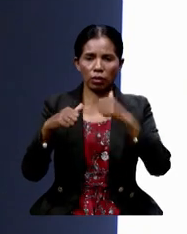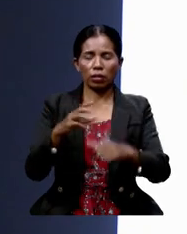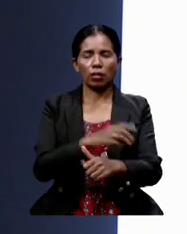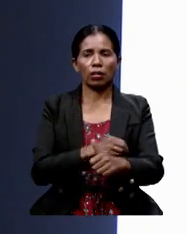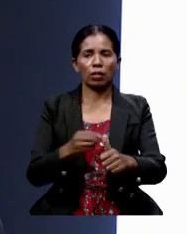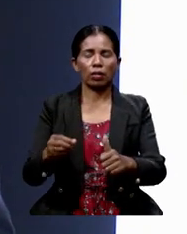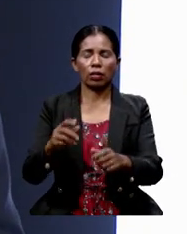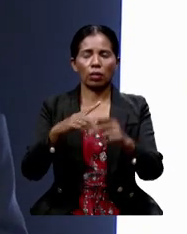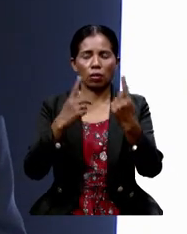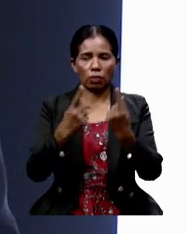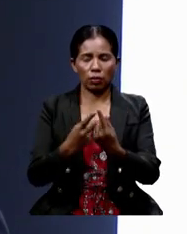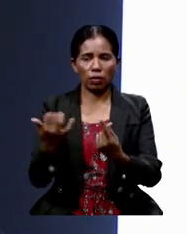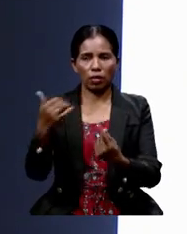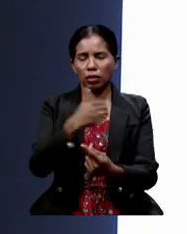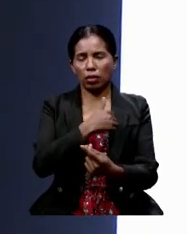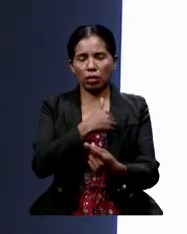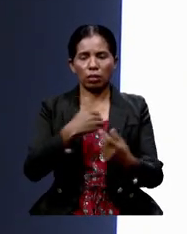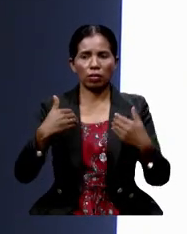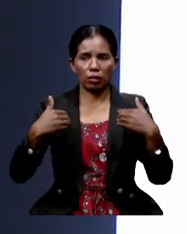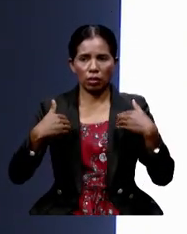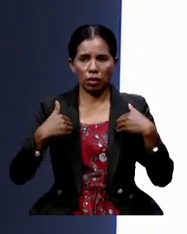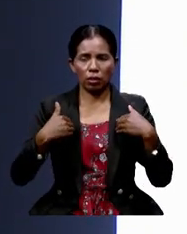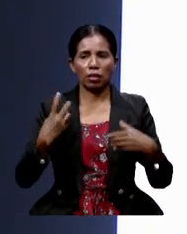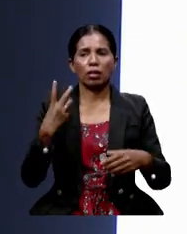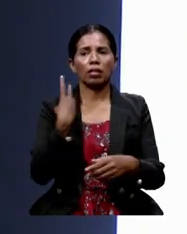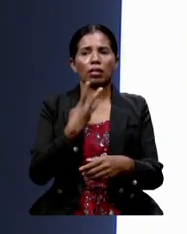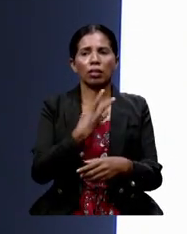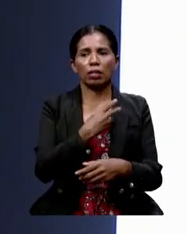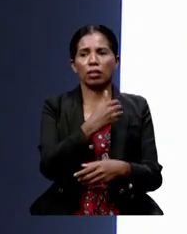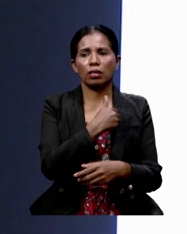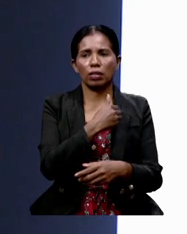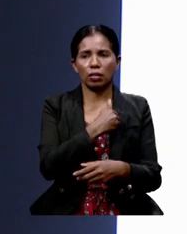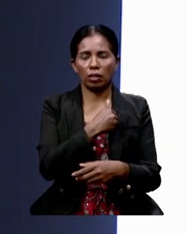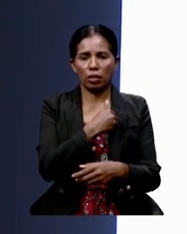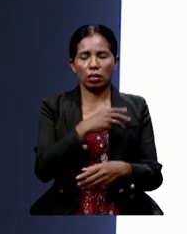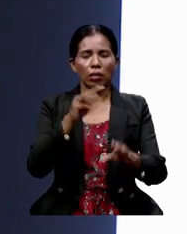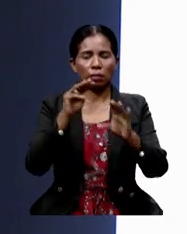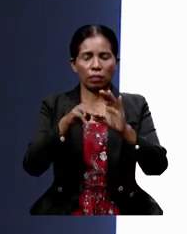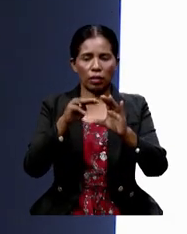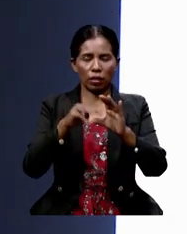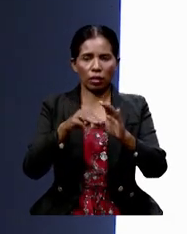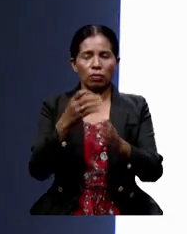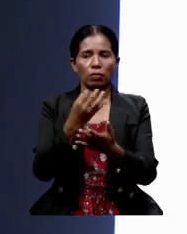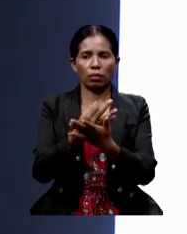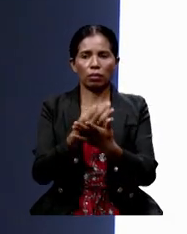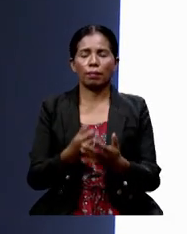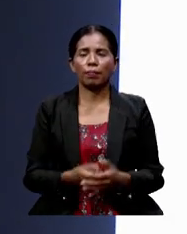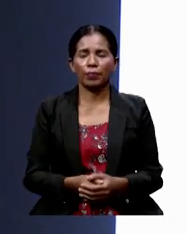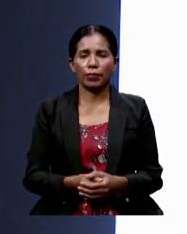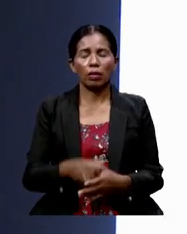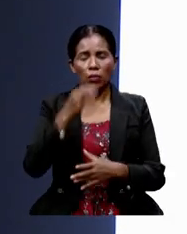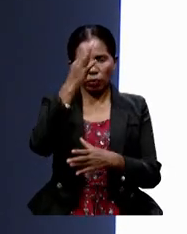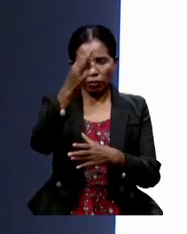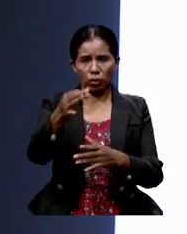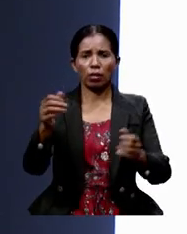no companhia financeira cidadão irá, no ita cidadão irá mercado financeiro. Não é para hoje,